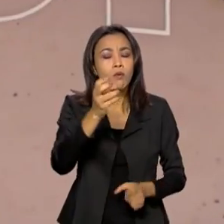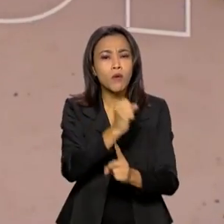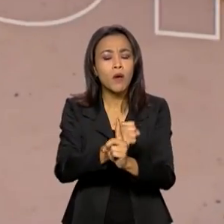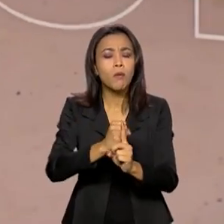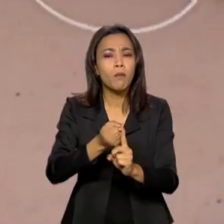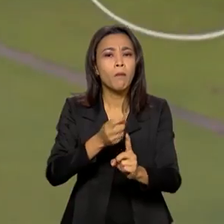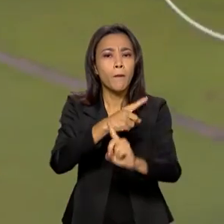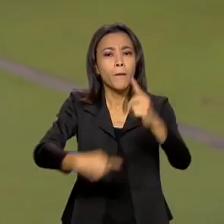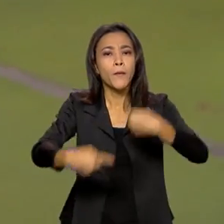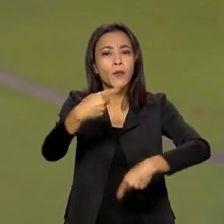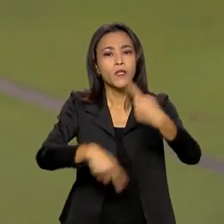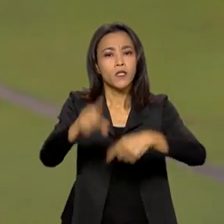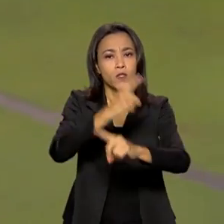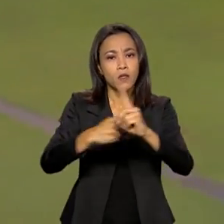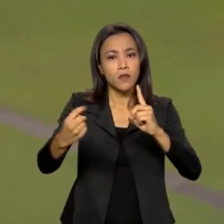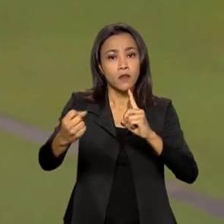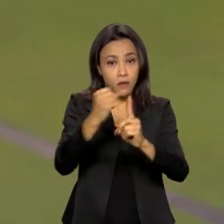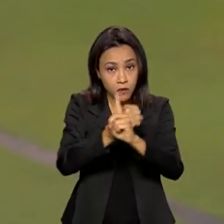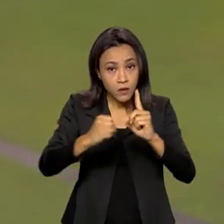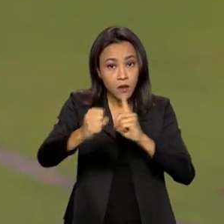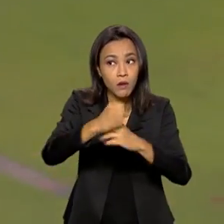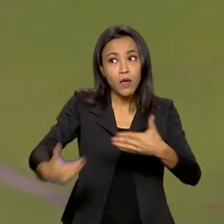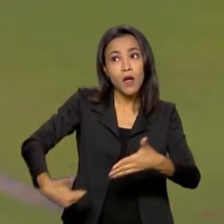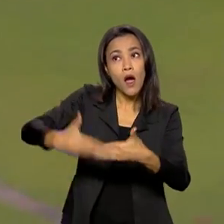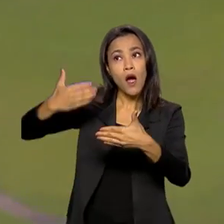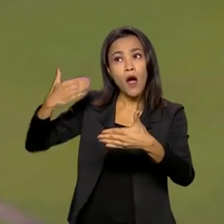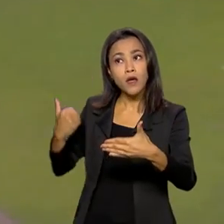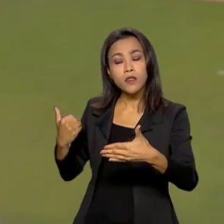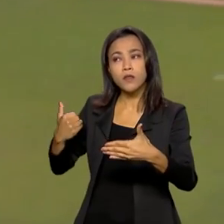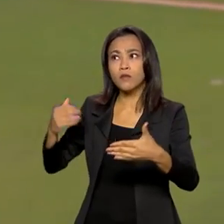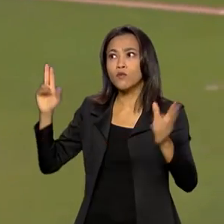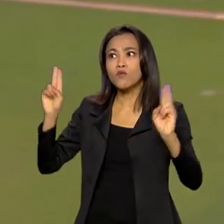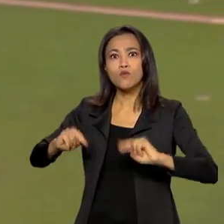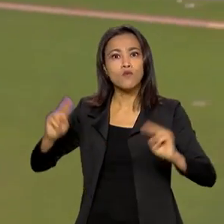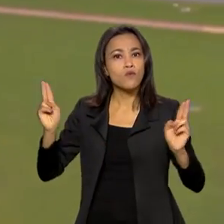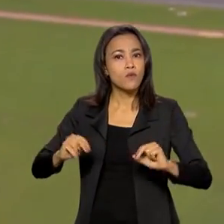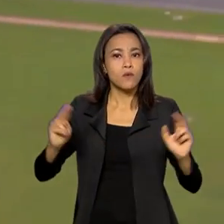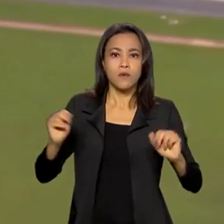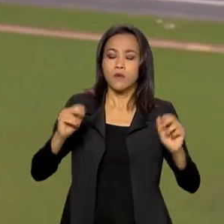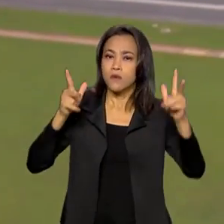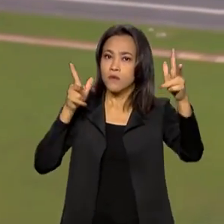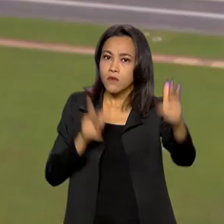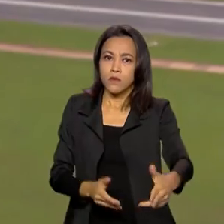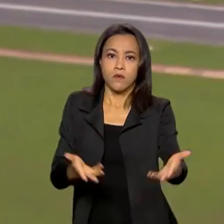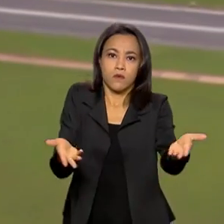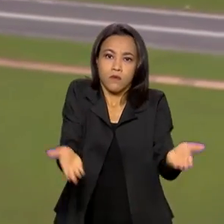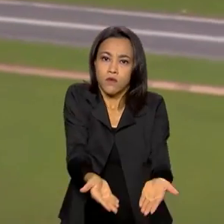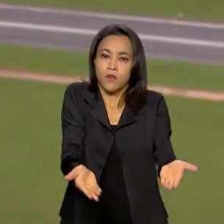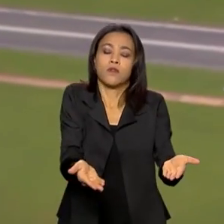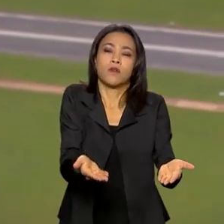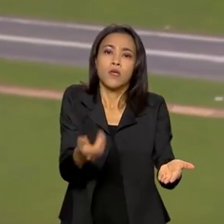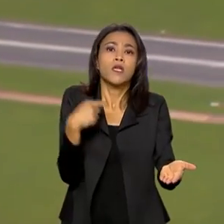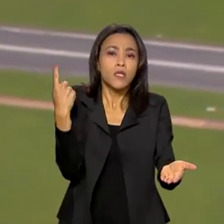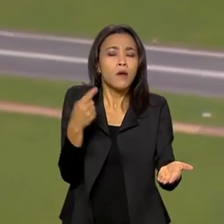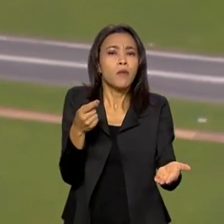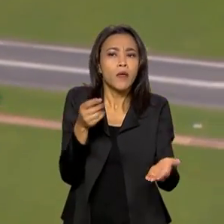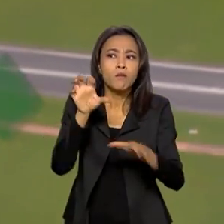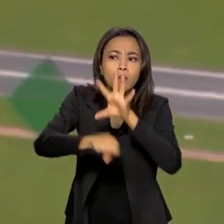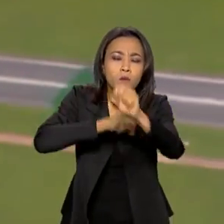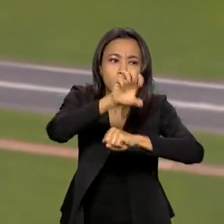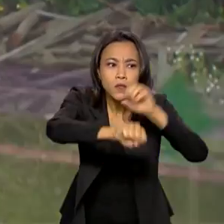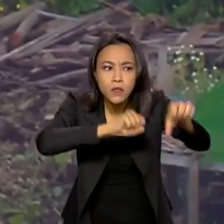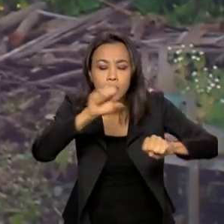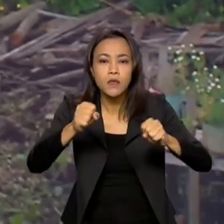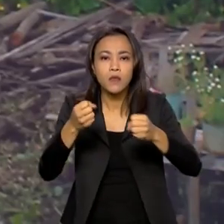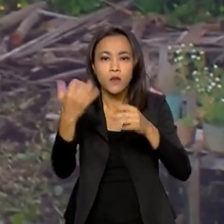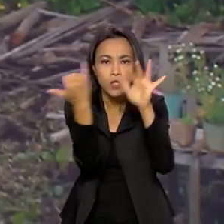vista no nosso país porque estamos ali cessando todos os As Nossas ações em evidências evidências trazidas por esse trabalho de